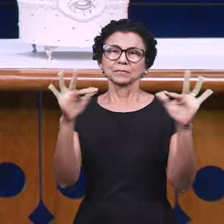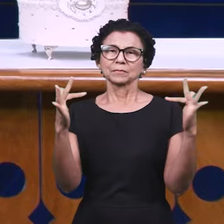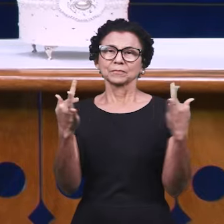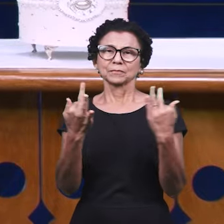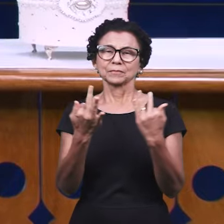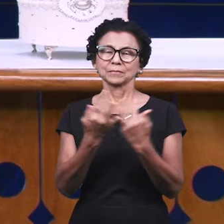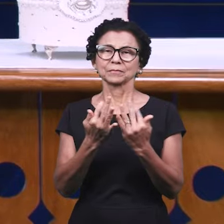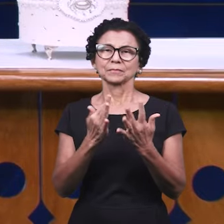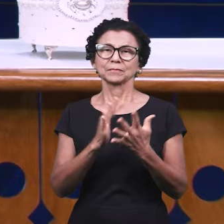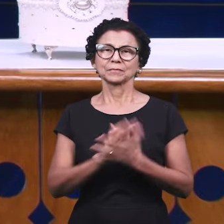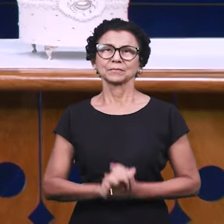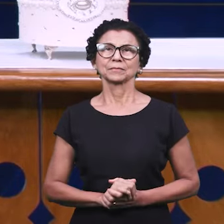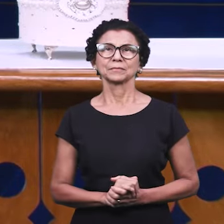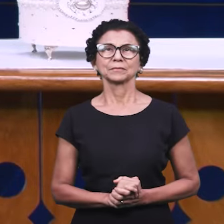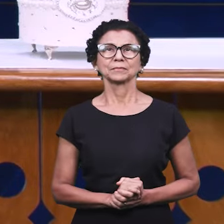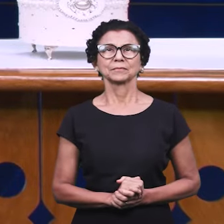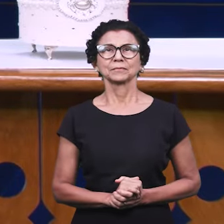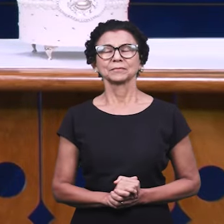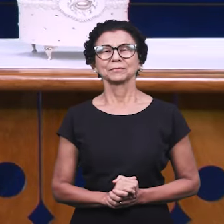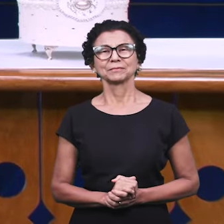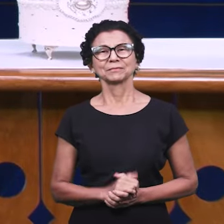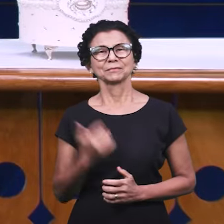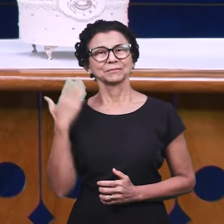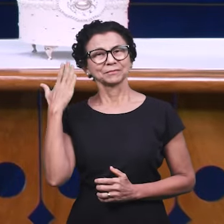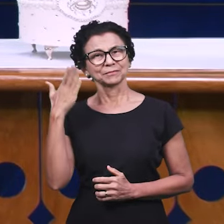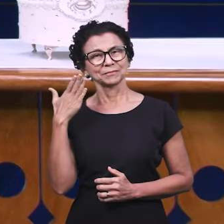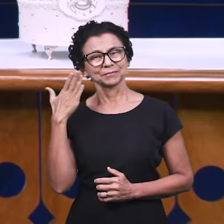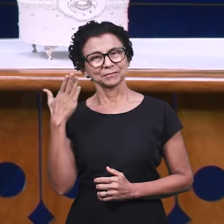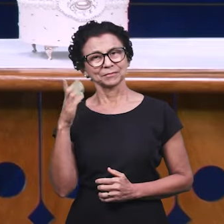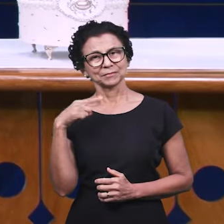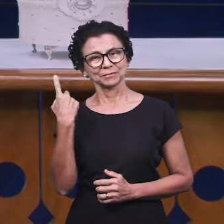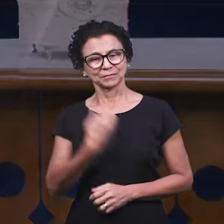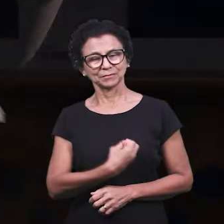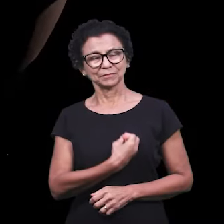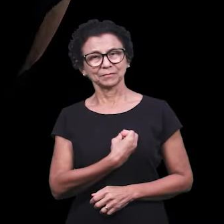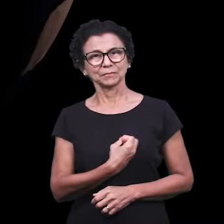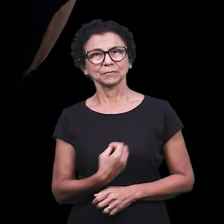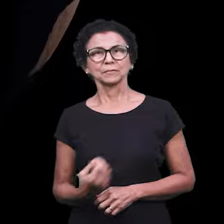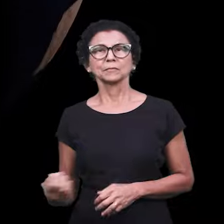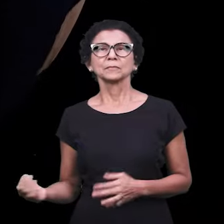abençoe. Essa é a palavra que o Senhor tem para nós nessa noite.